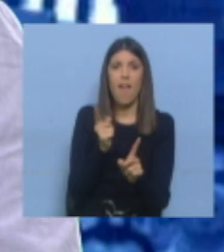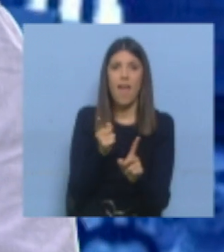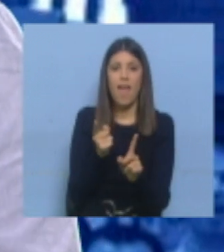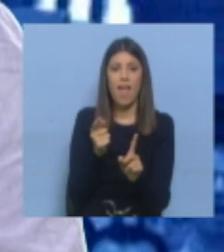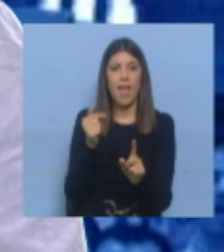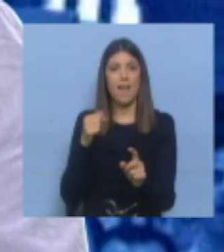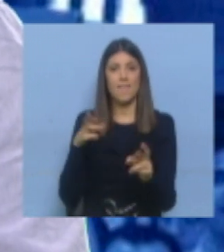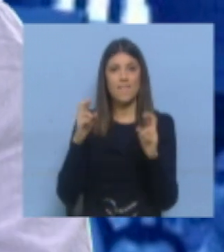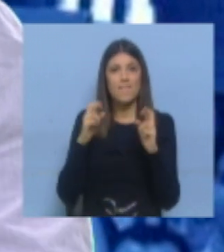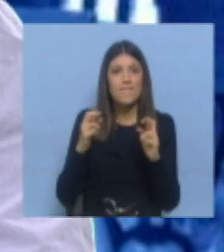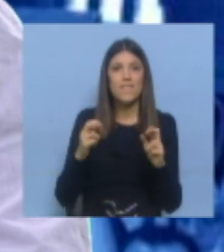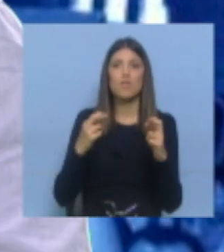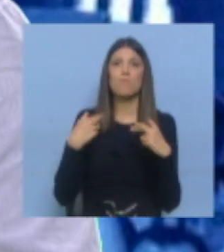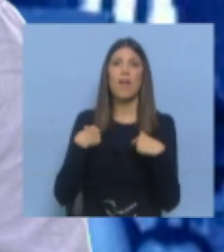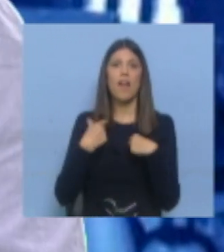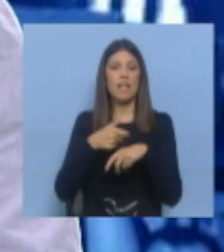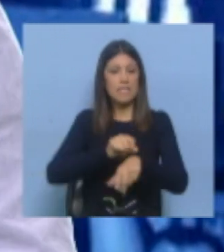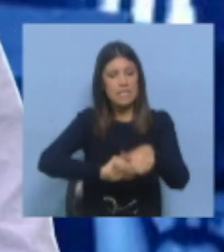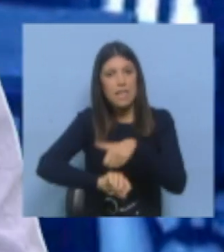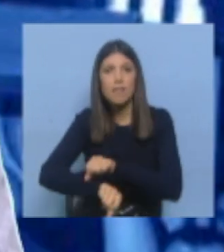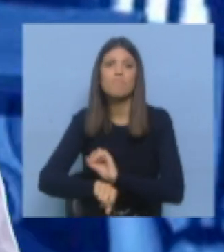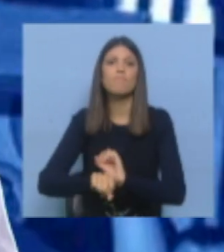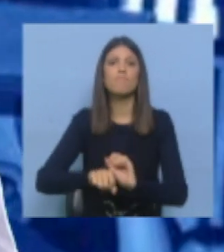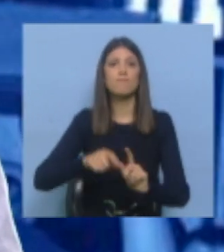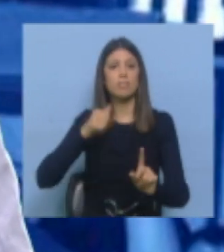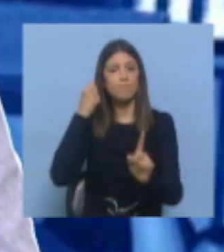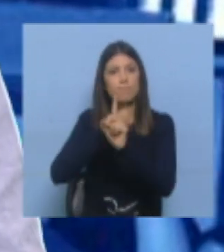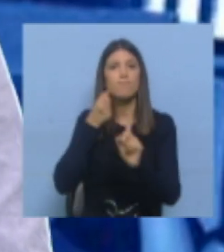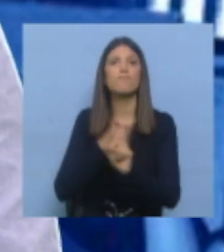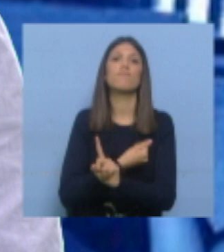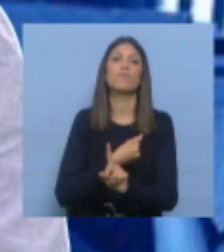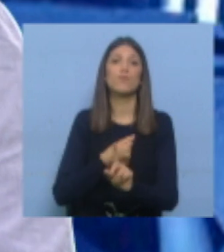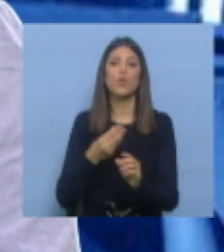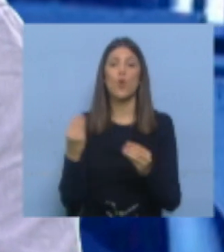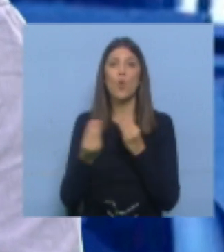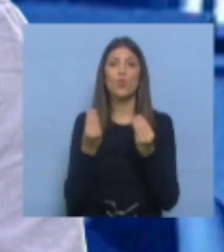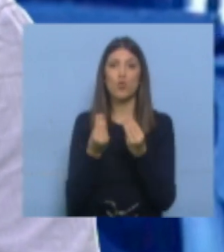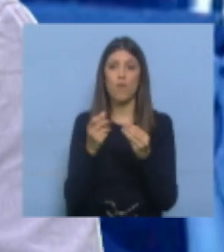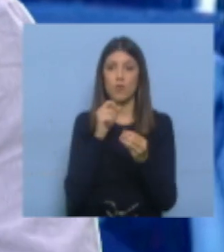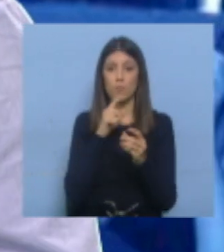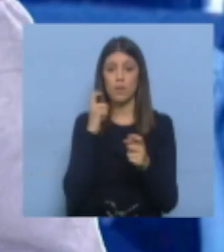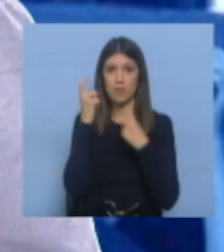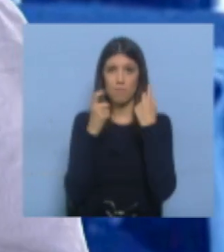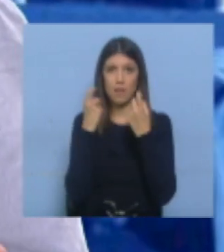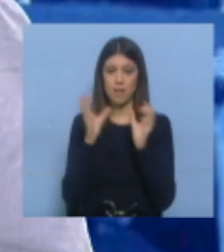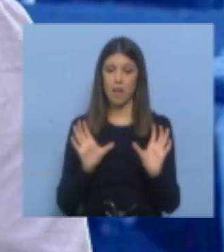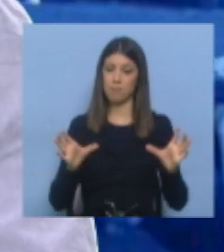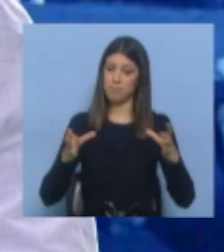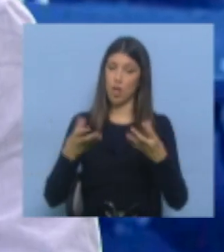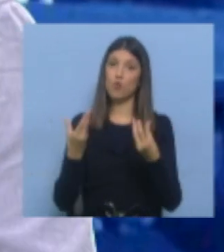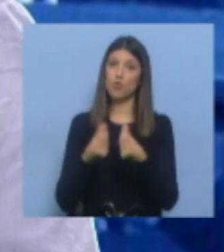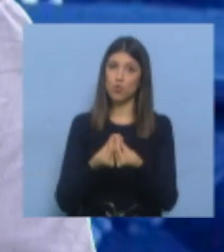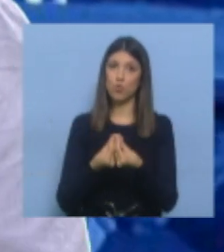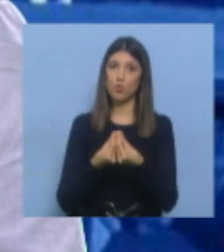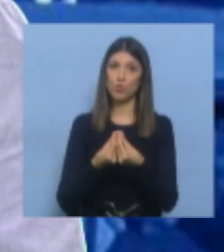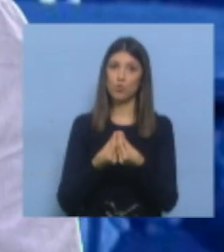com esperança, com ativismo, digamos, que os jovens possam pensar, para além dos limites daquilo que é